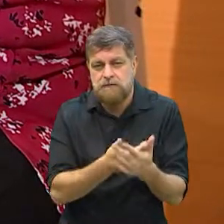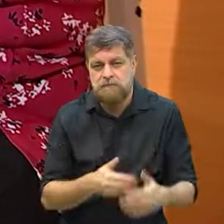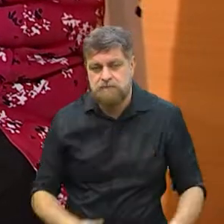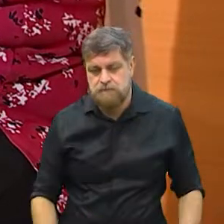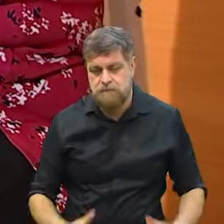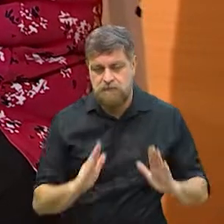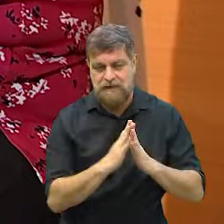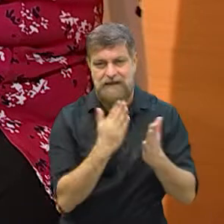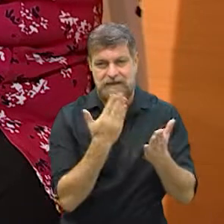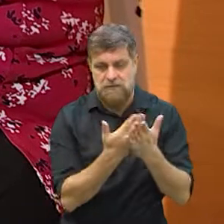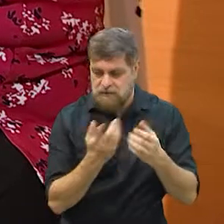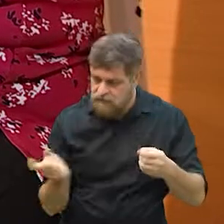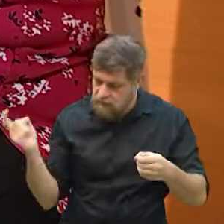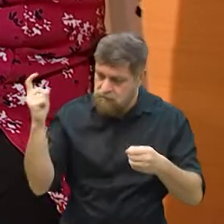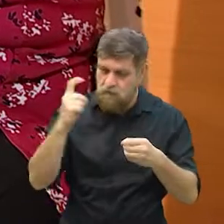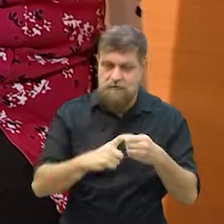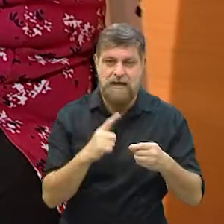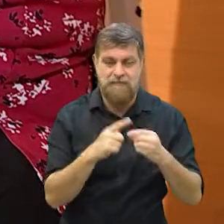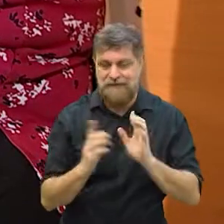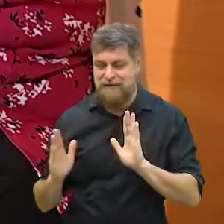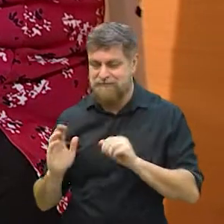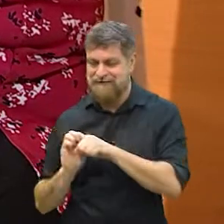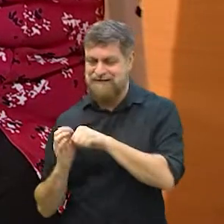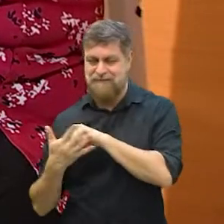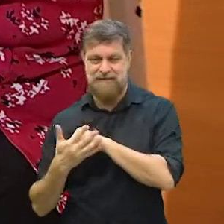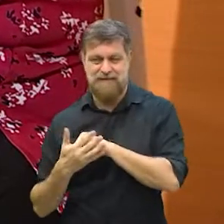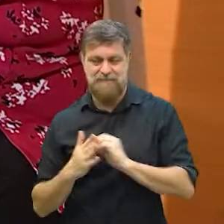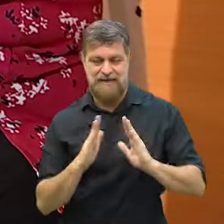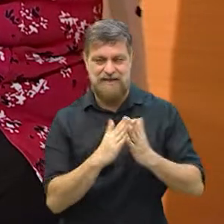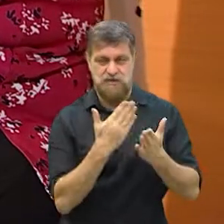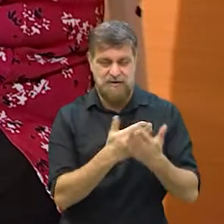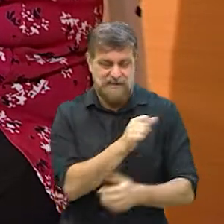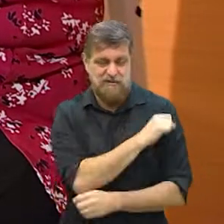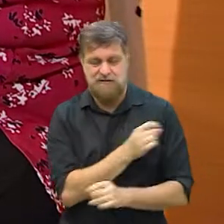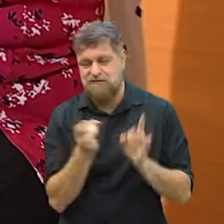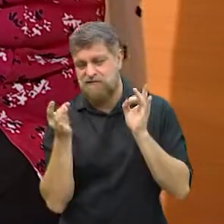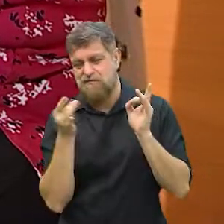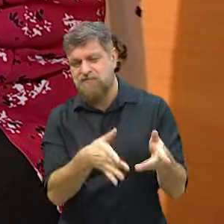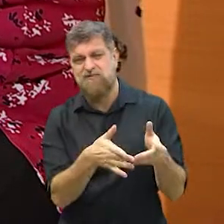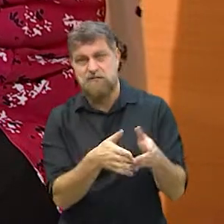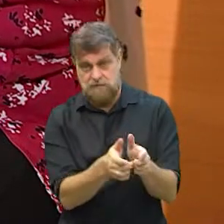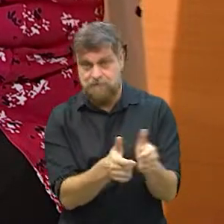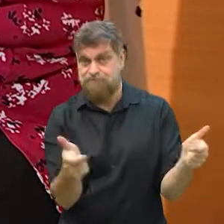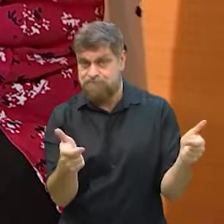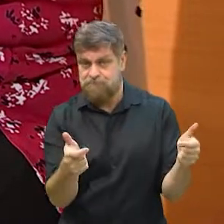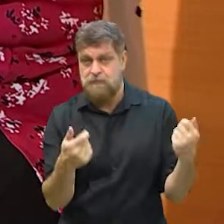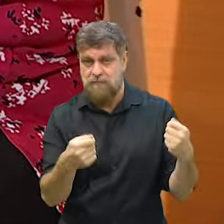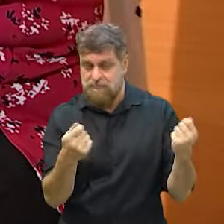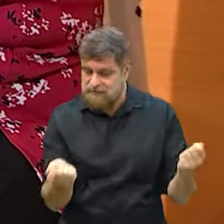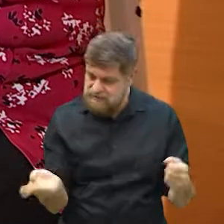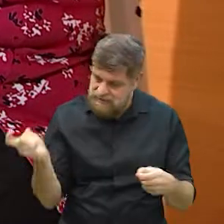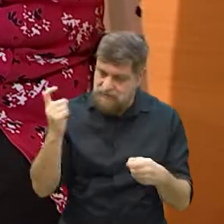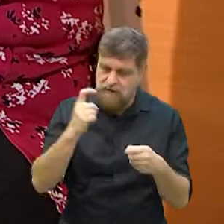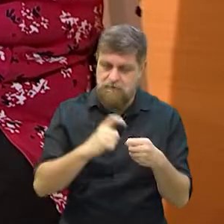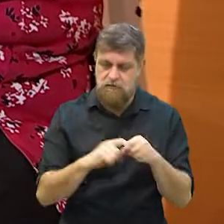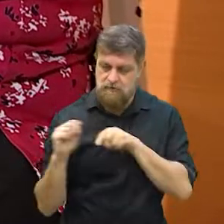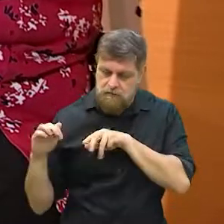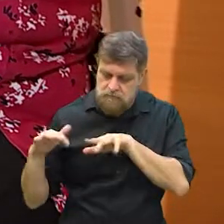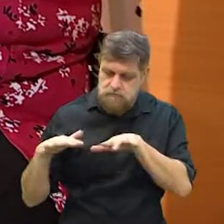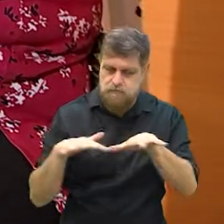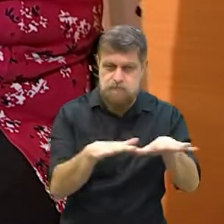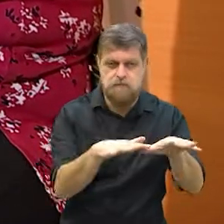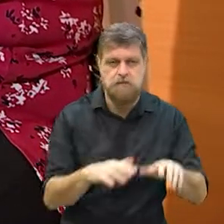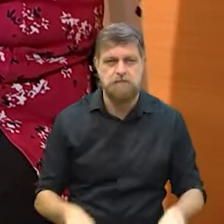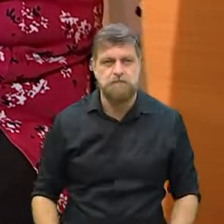trazer para a escola novamente, porque depois da pandemia aí muitos deixaram de frequentar a escola. É preciso retornar aí com esses